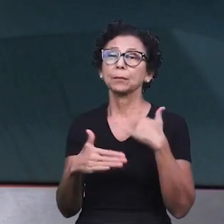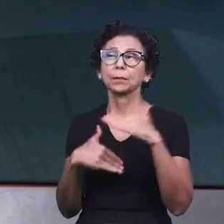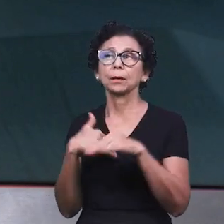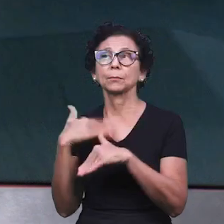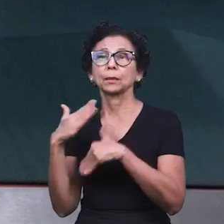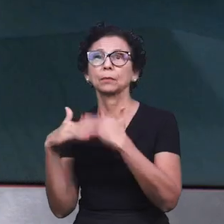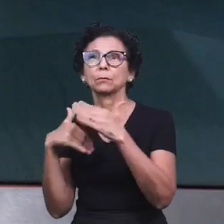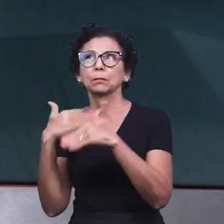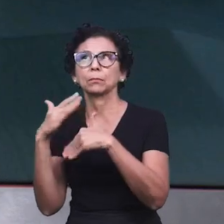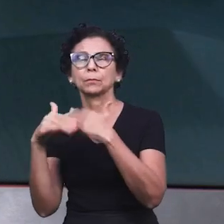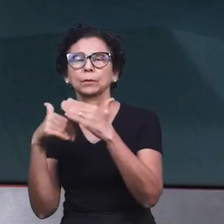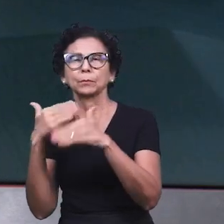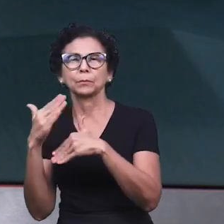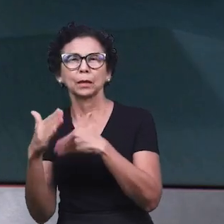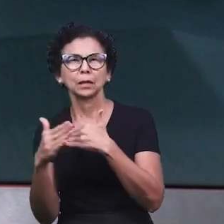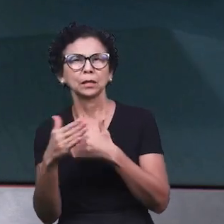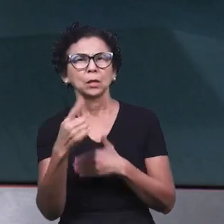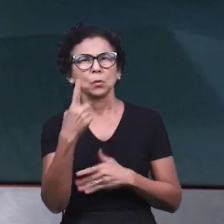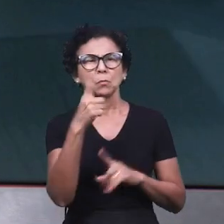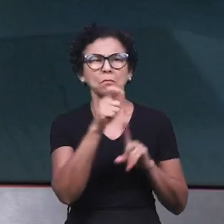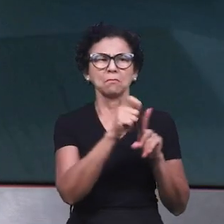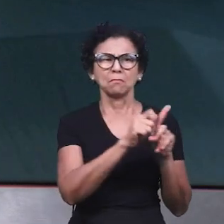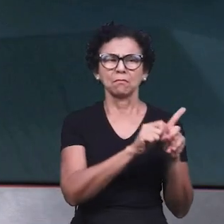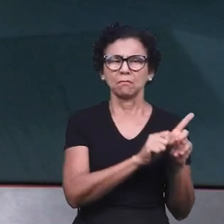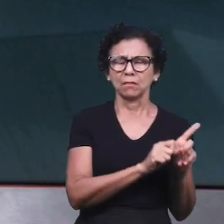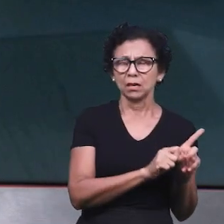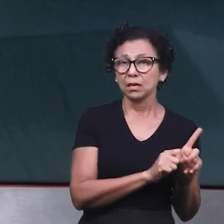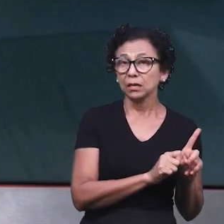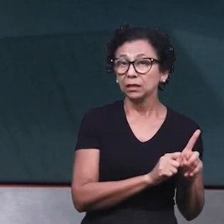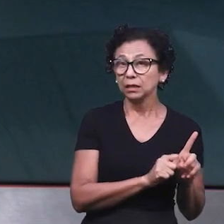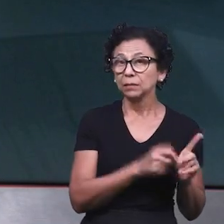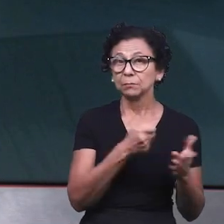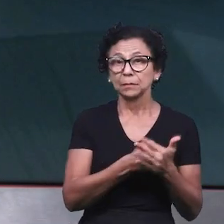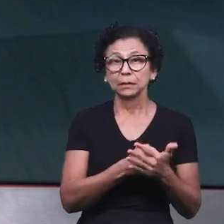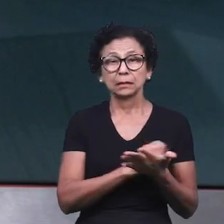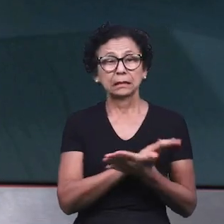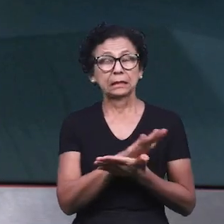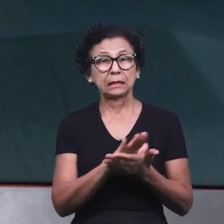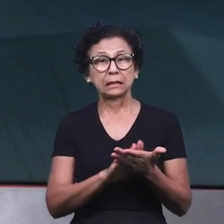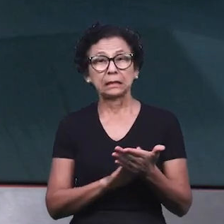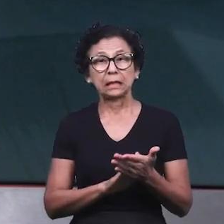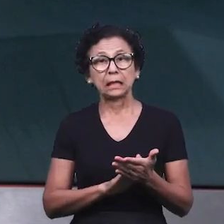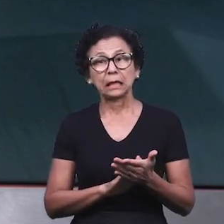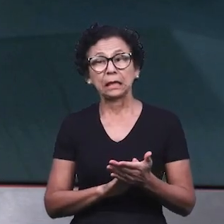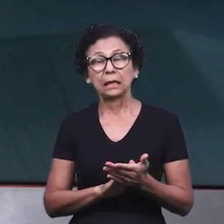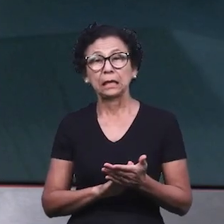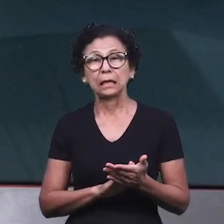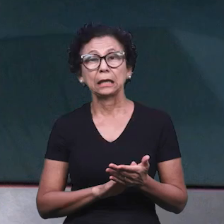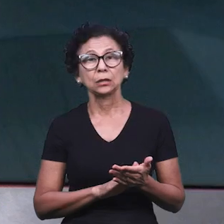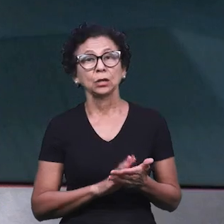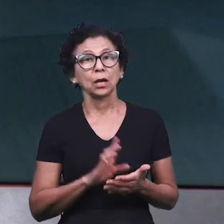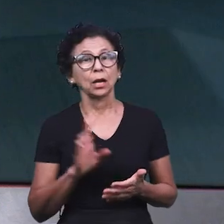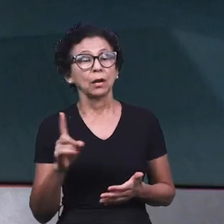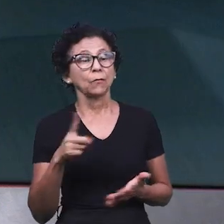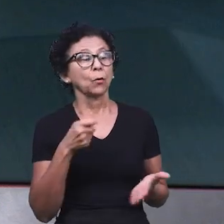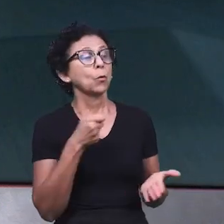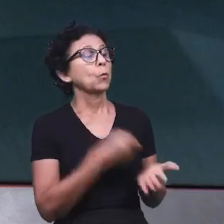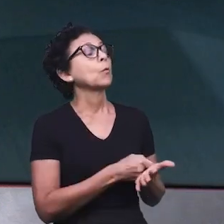foi acontecendo, virou os primeiros 30 dias, veio a primeira